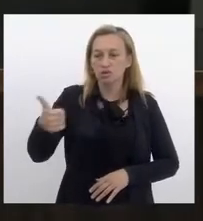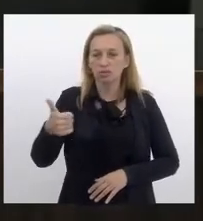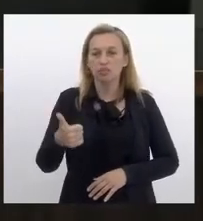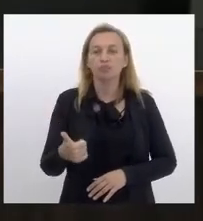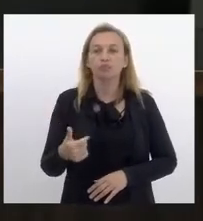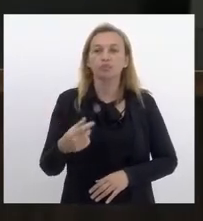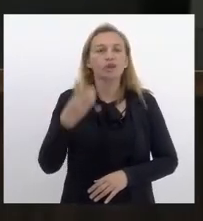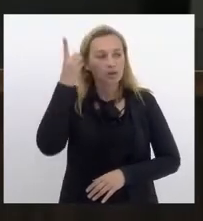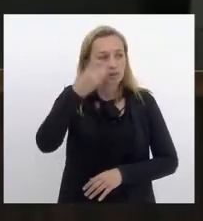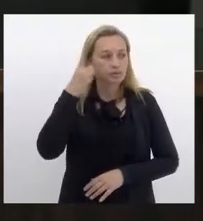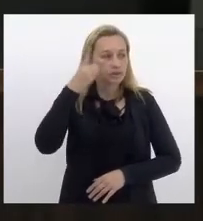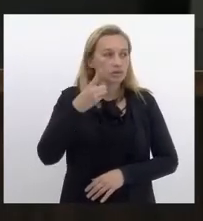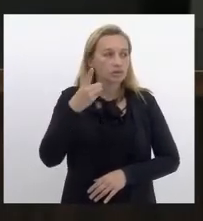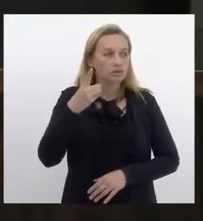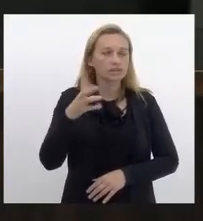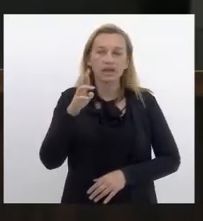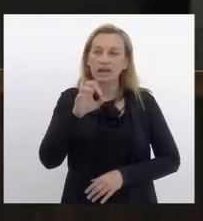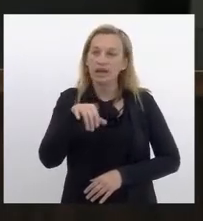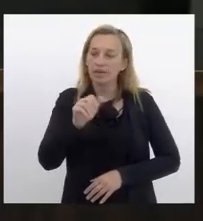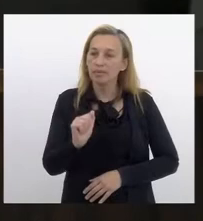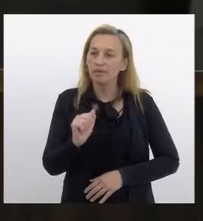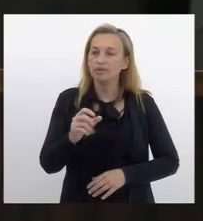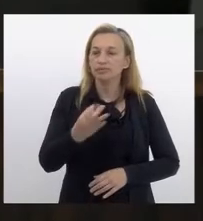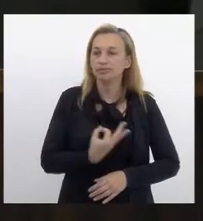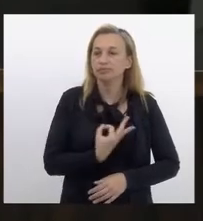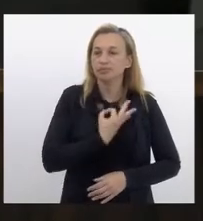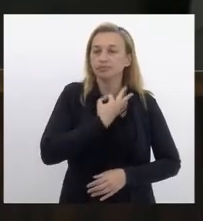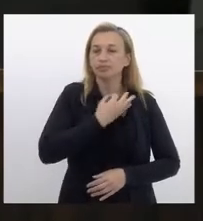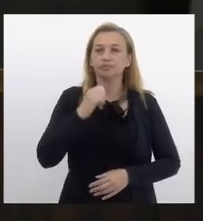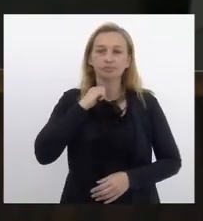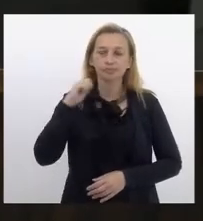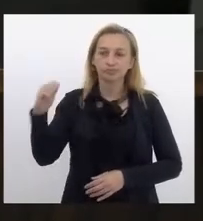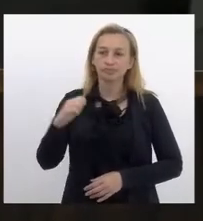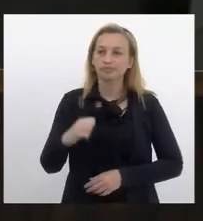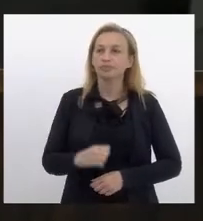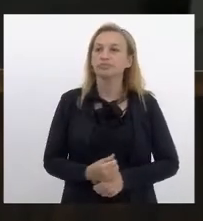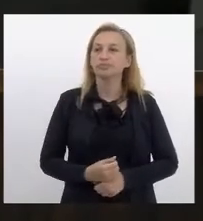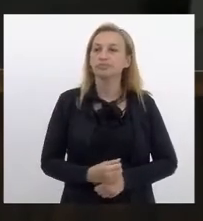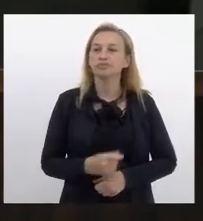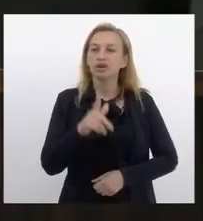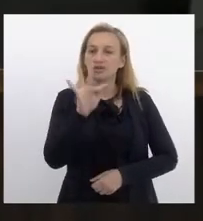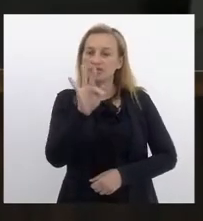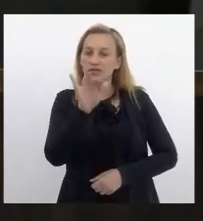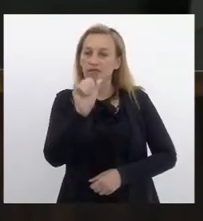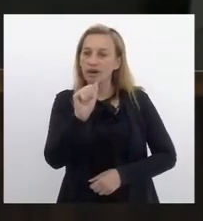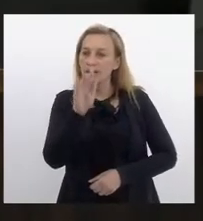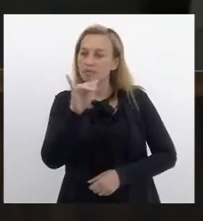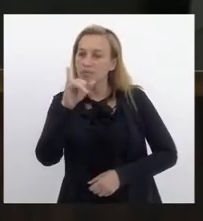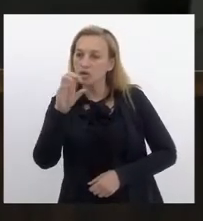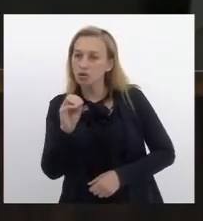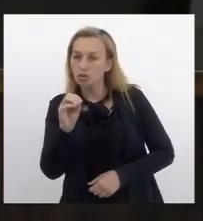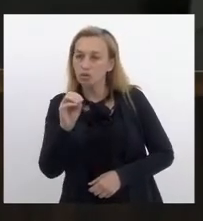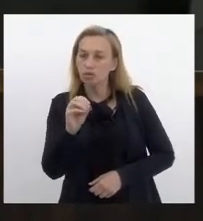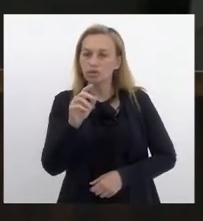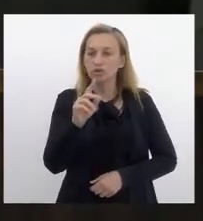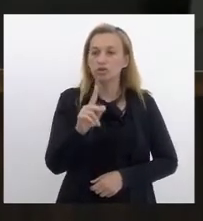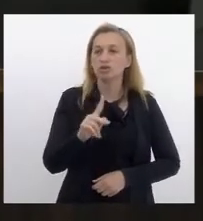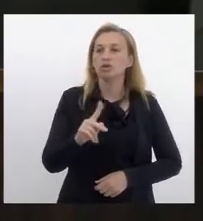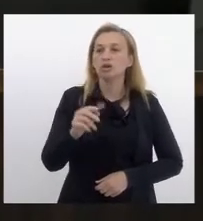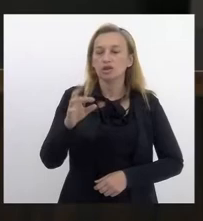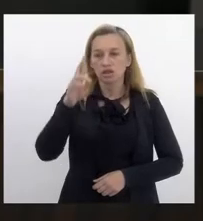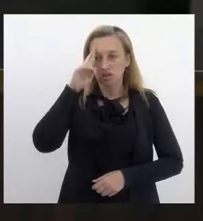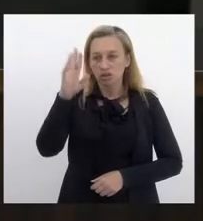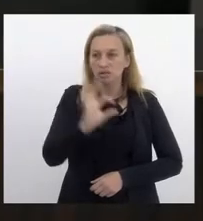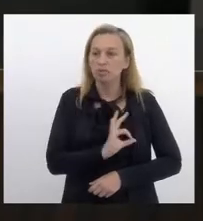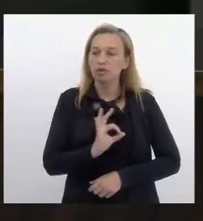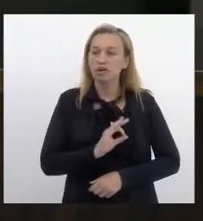de autoria do deputado Coronel Salema, que concede medalha Tiradentes respectivo diploma ao senhor Fábio Vilela de Pinho, tenente-coronel da